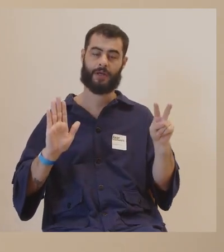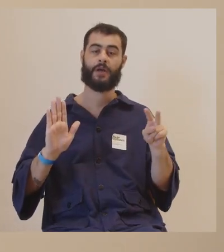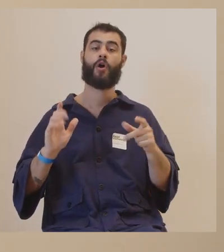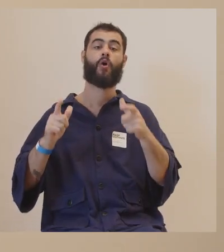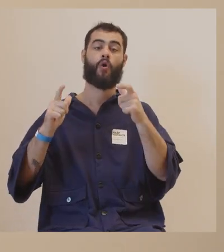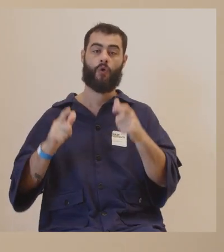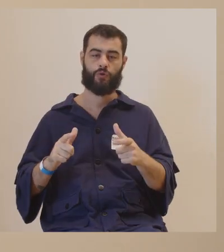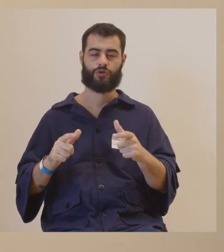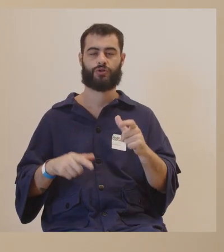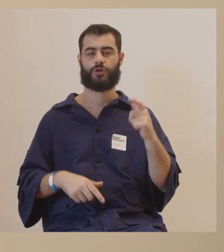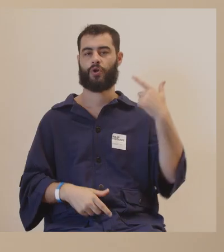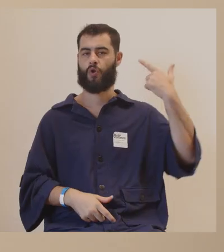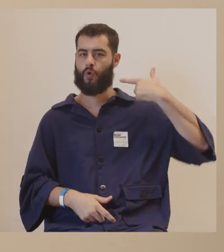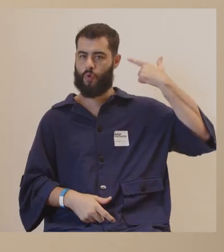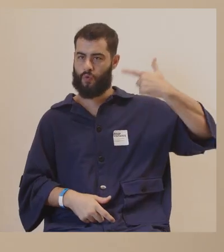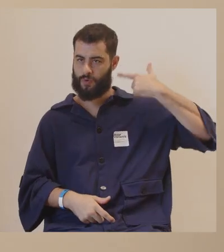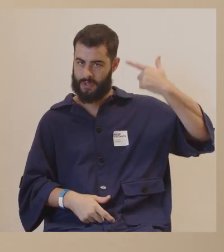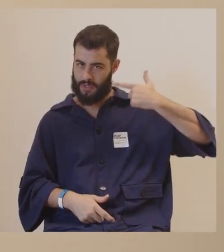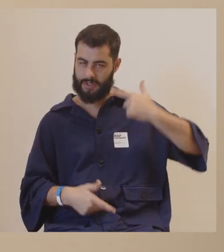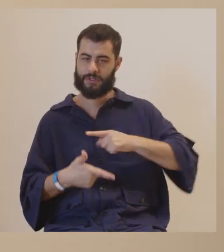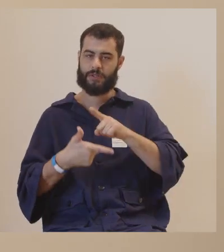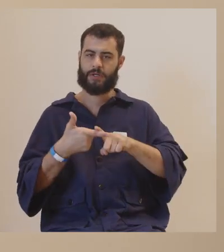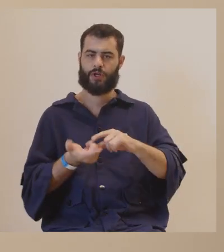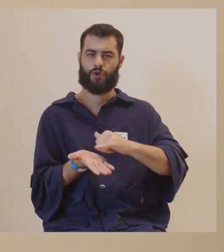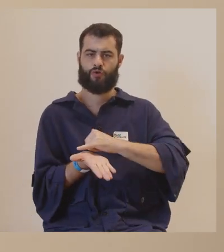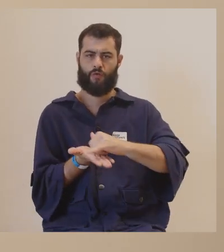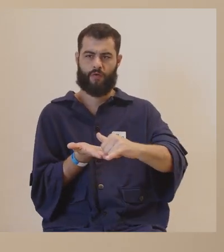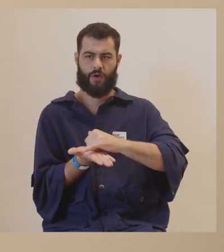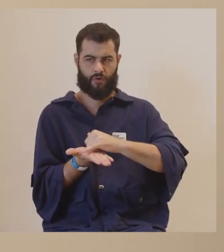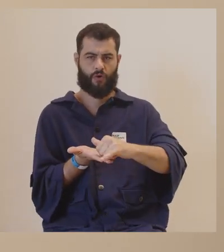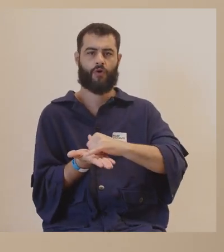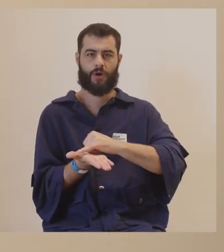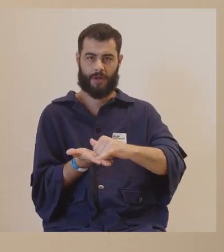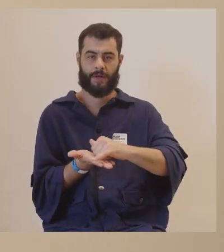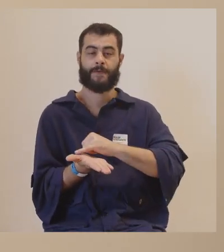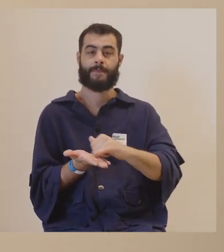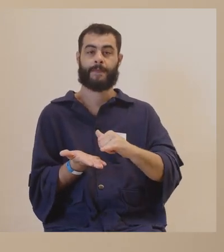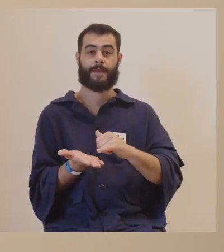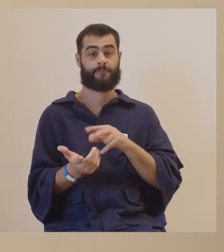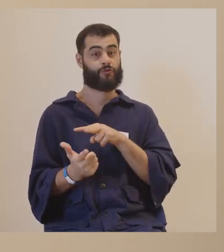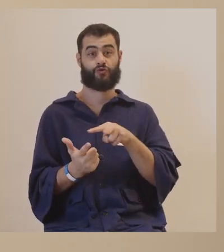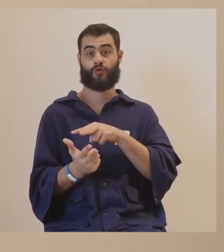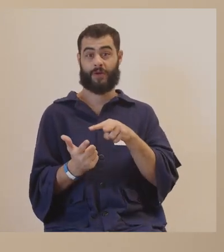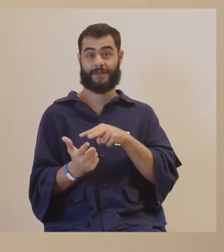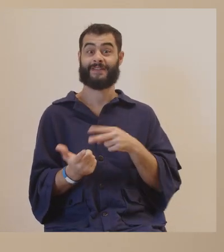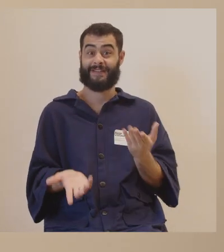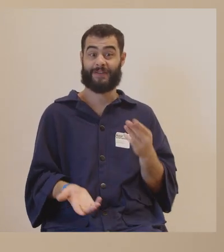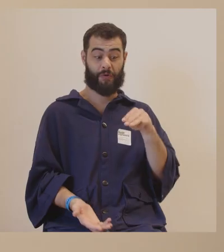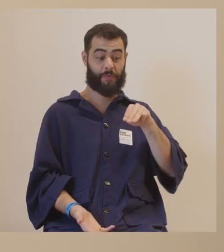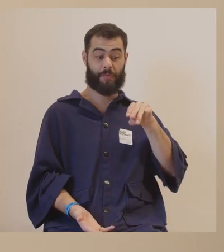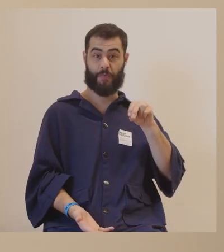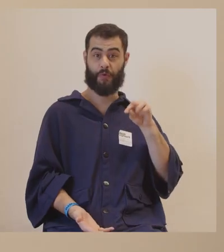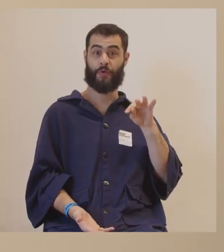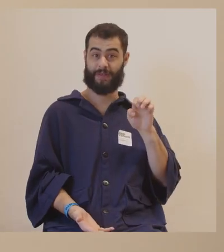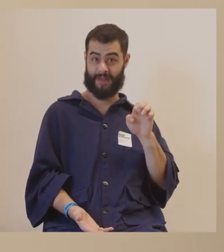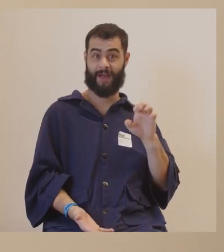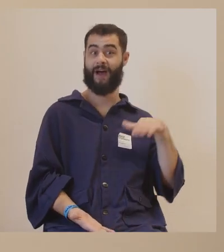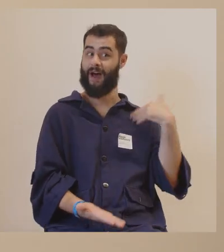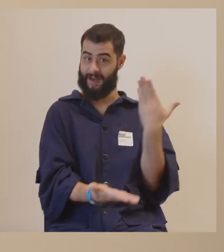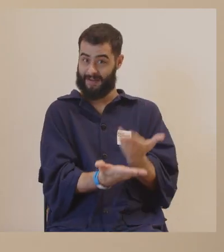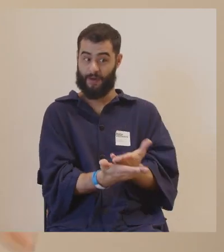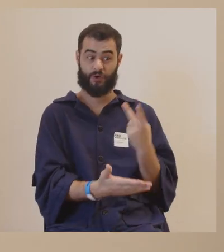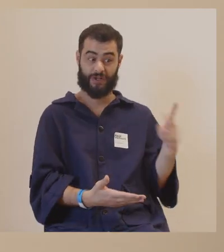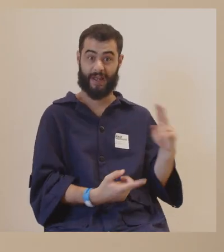Nova York. Eu não sei se vocês sabem, mas até hoje eu acho que as maiores coleções de Monet estão nos Estados Unidos, né? Embora a França